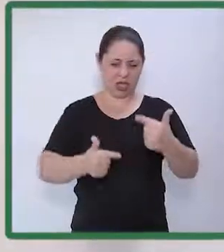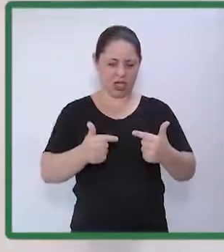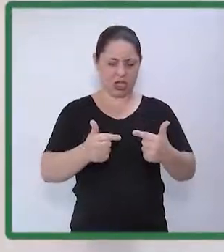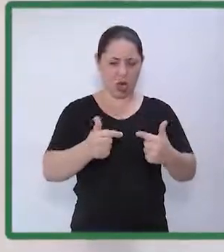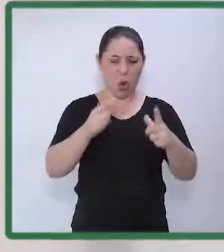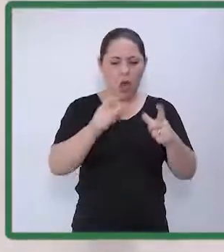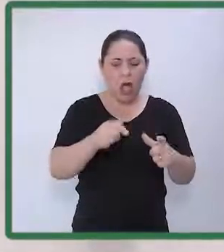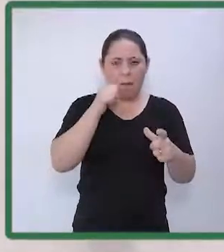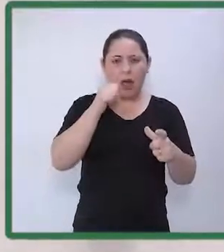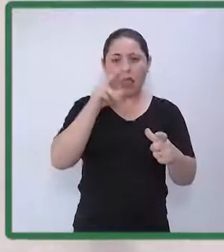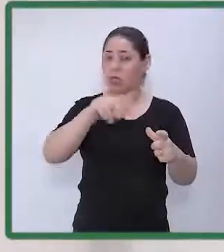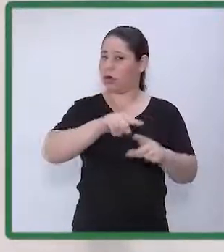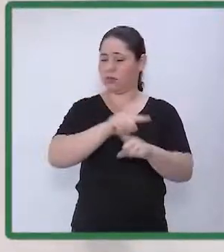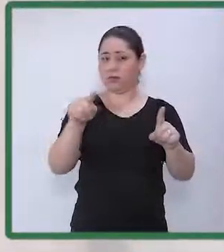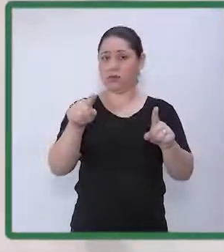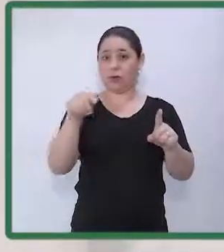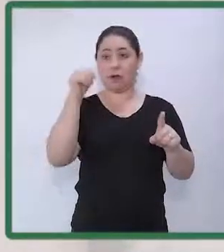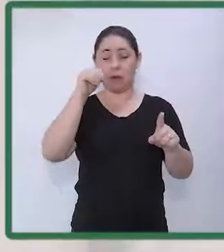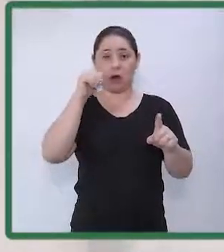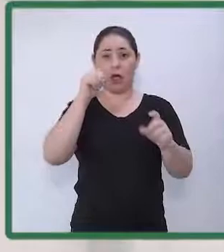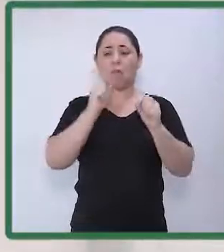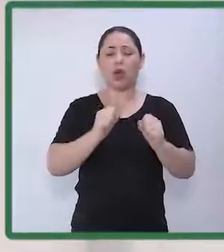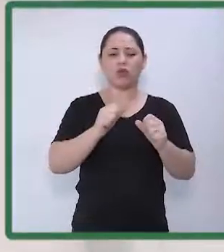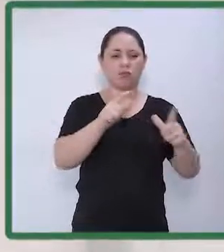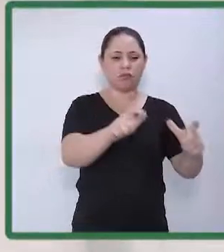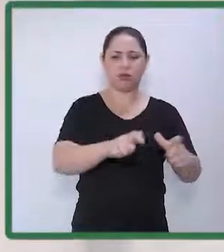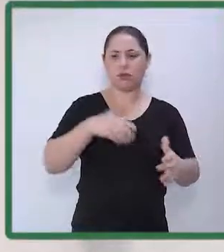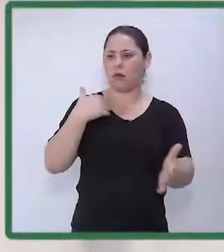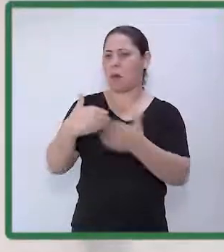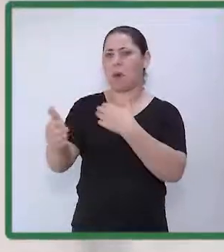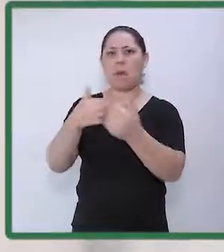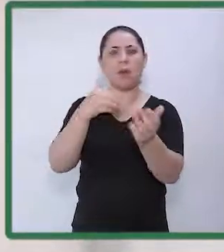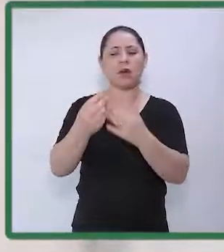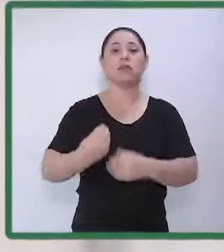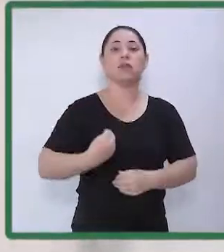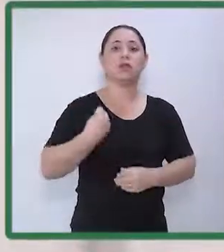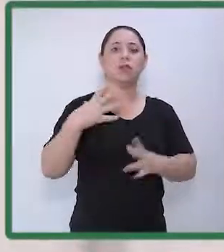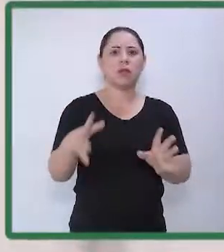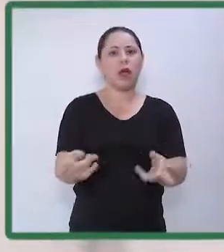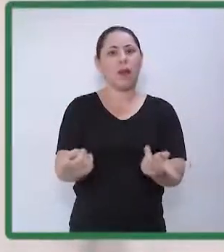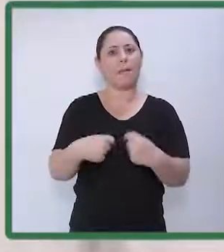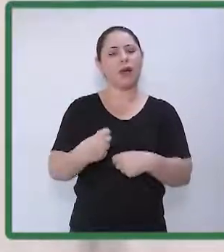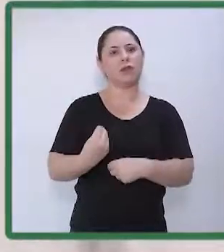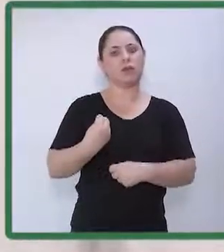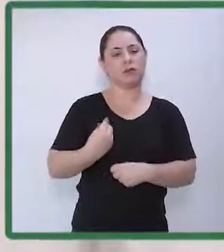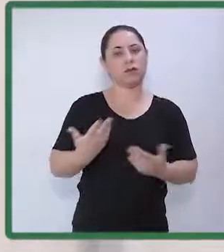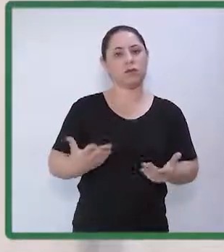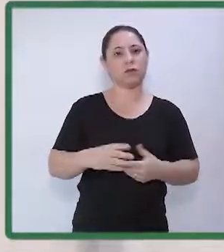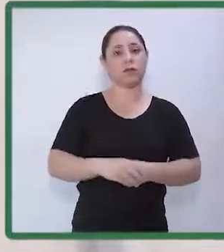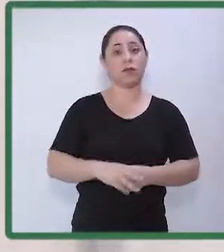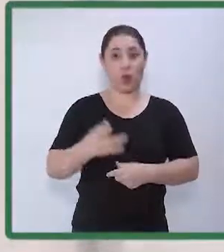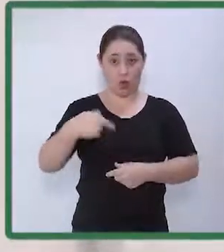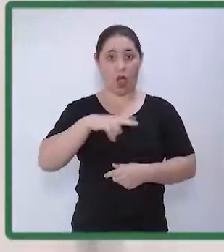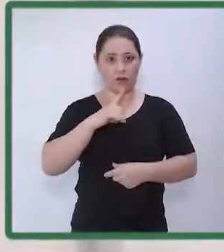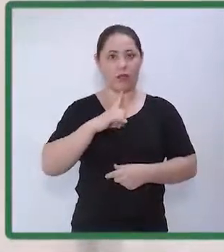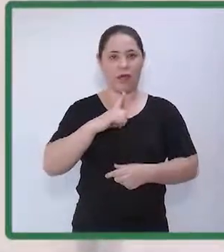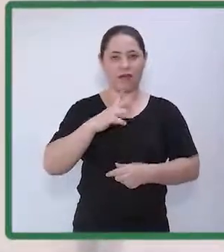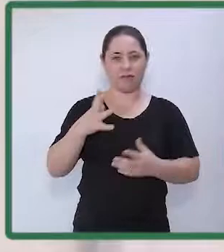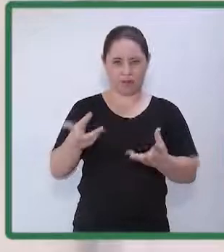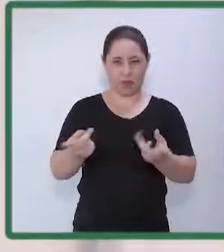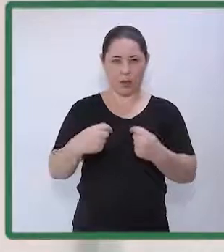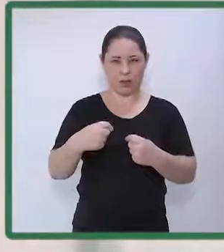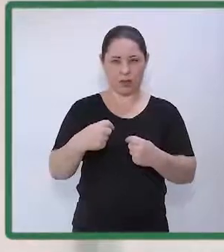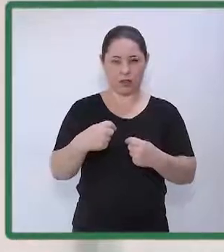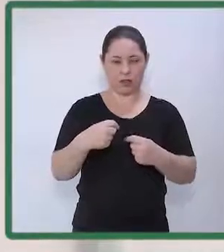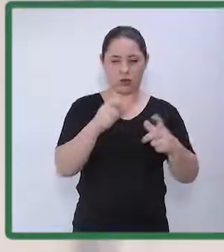não é lugar de mulher, digamos assim, né? E a mulher ela pode estar onde ela queira estar, onde ela se sinta capaz de estar. E nós temos capacidade para